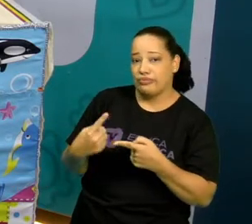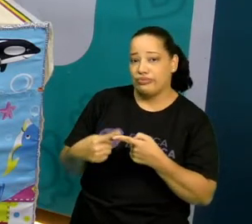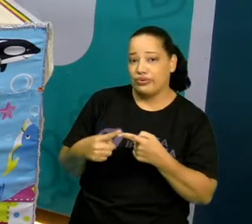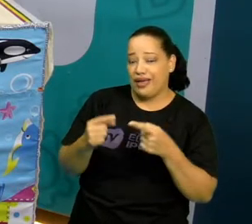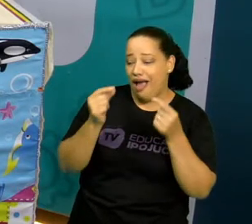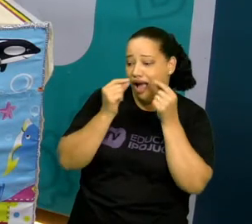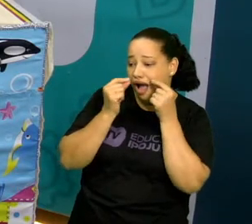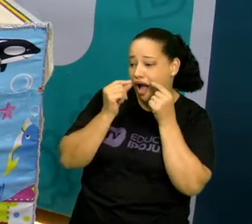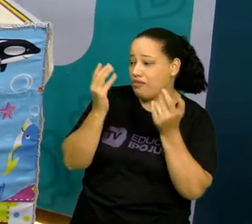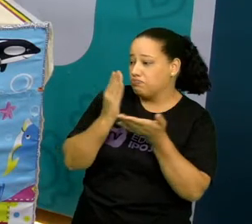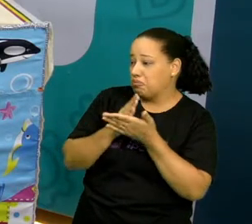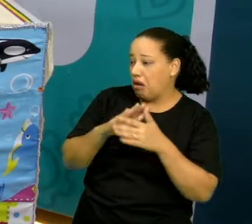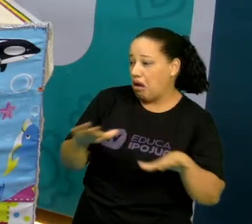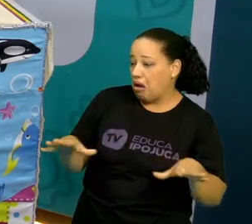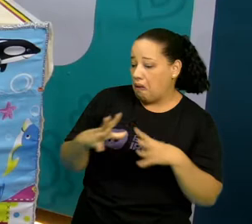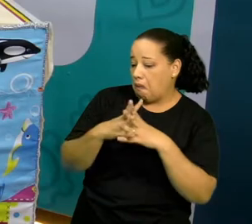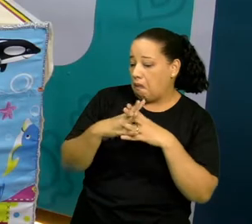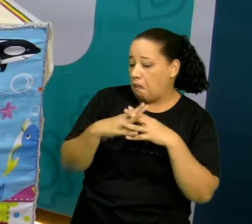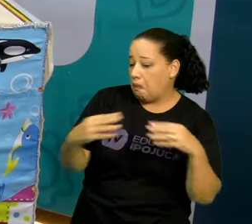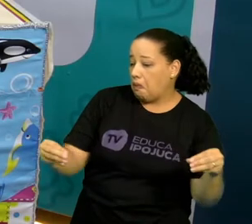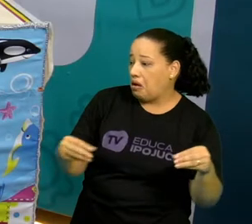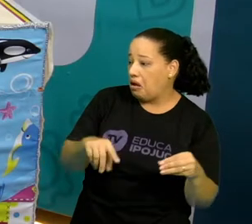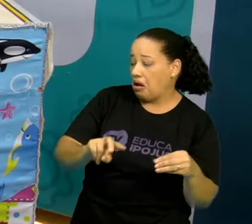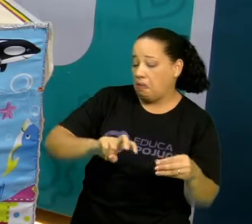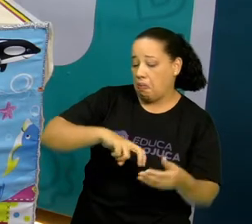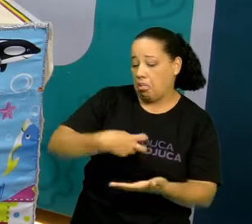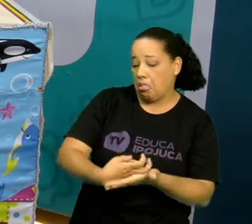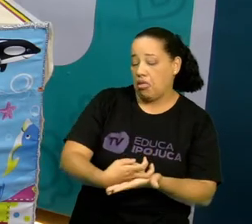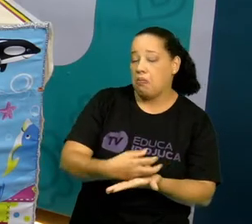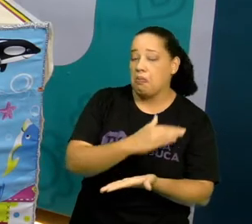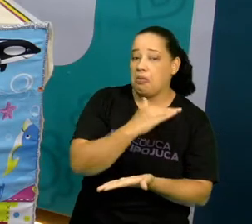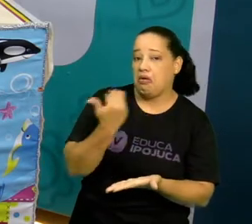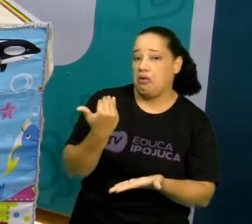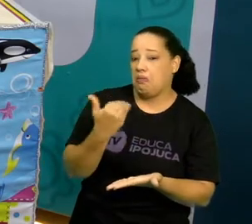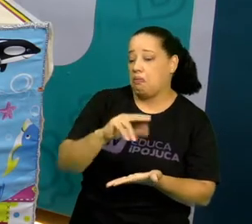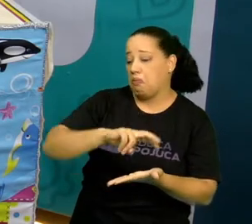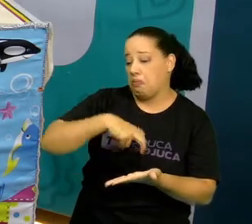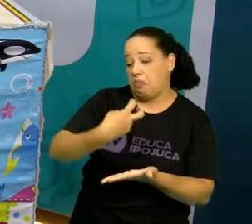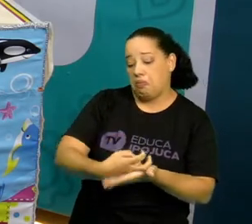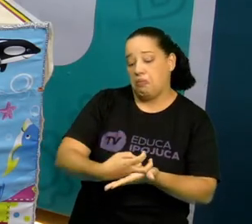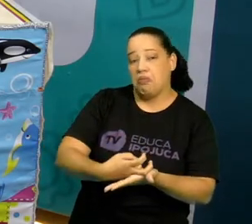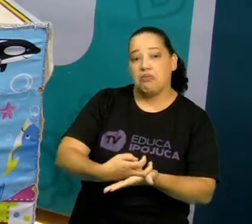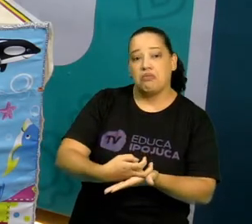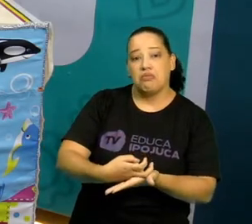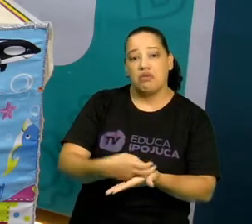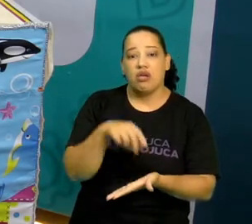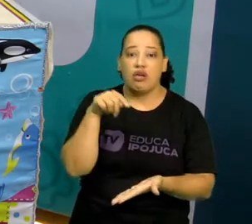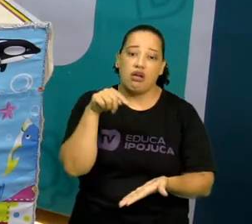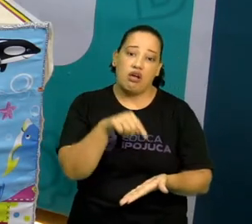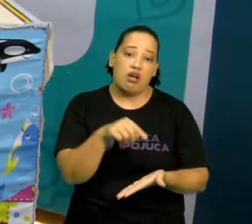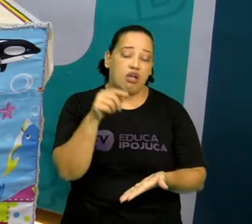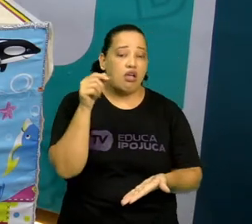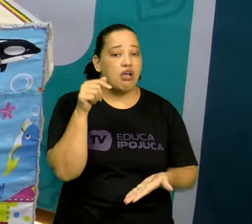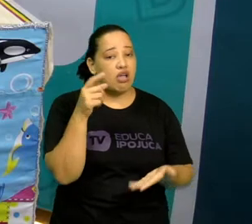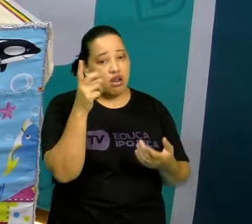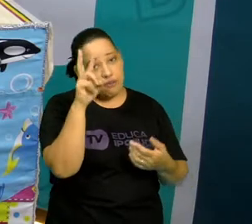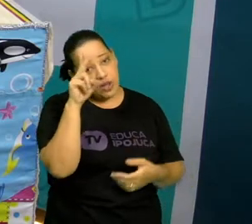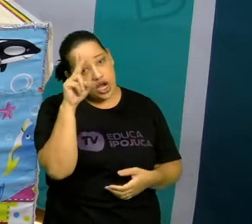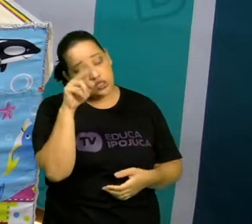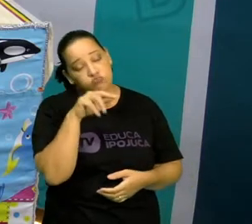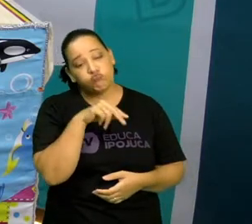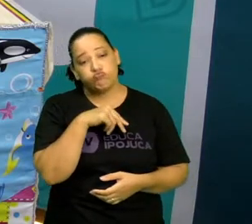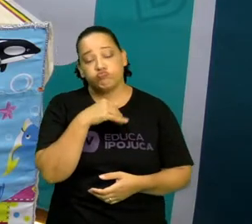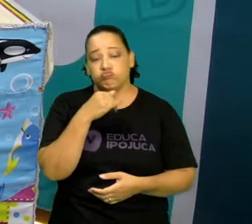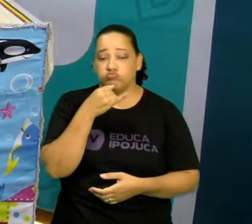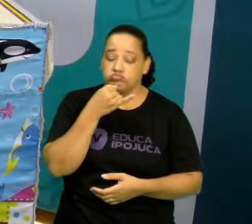rato. Porque agora o rato era um defunto. Morreu, gente. E dona Baratinha ficou triste. Aí ela